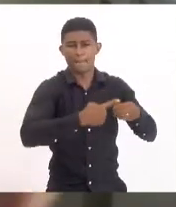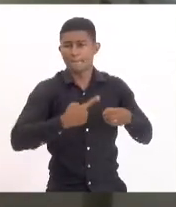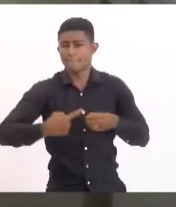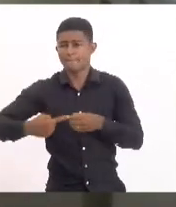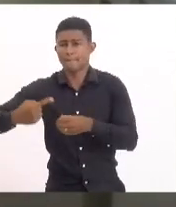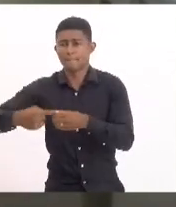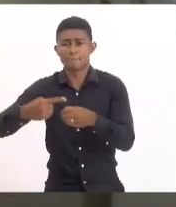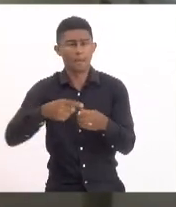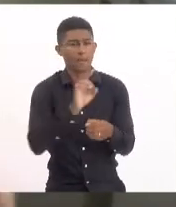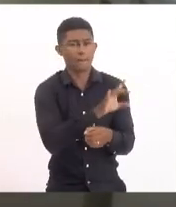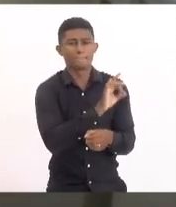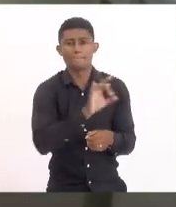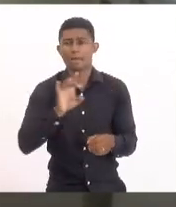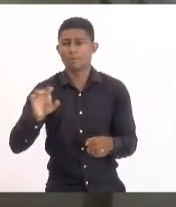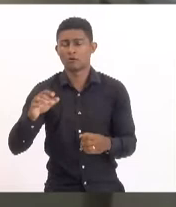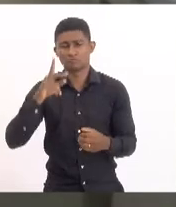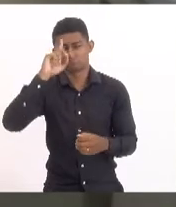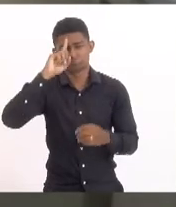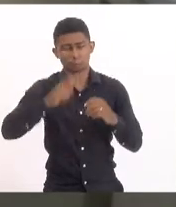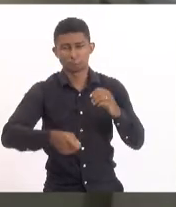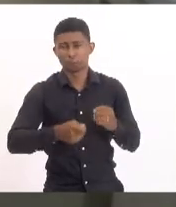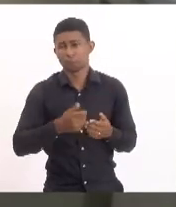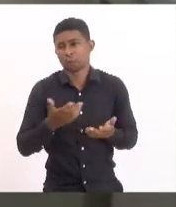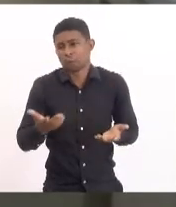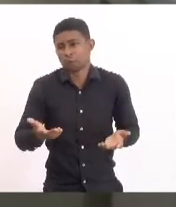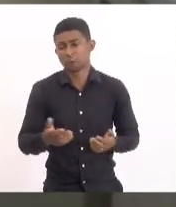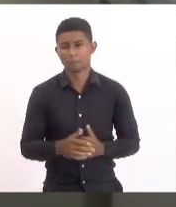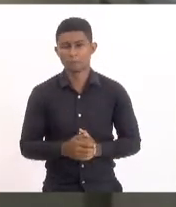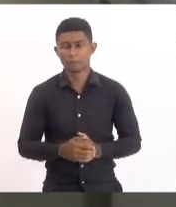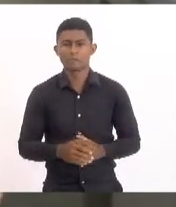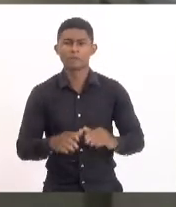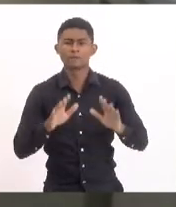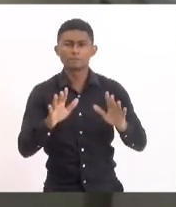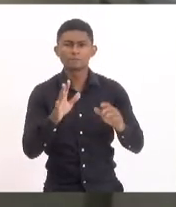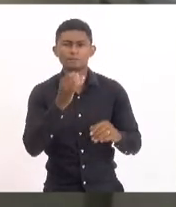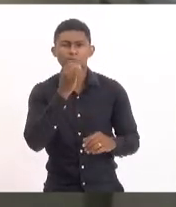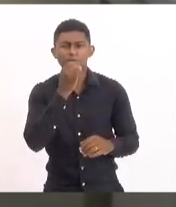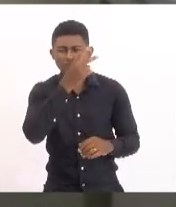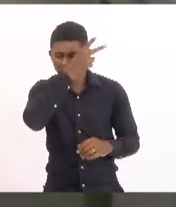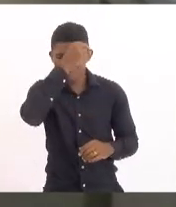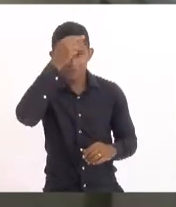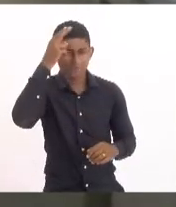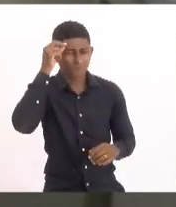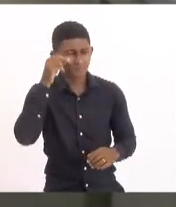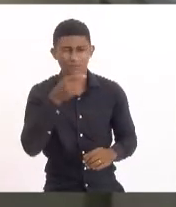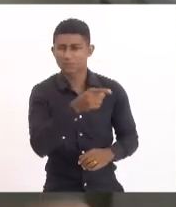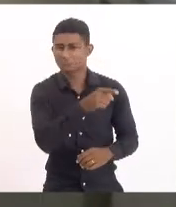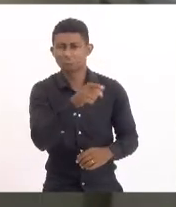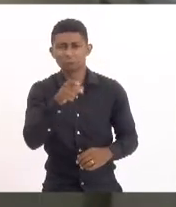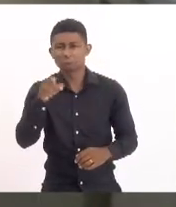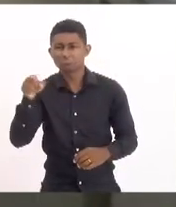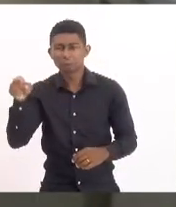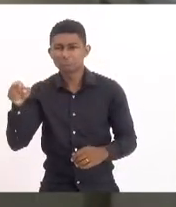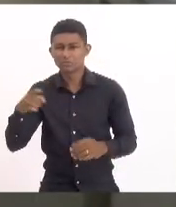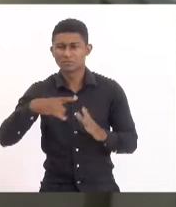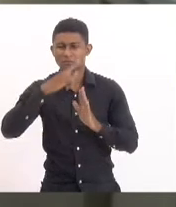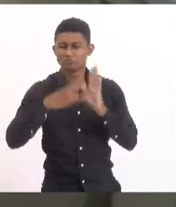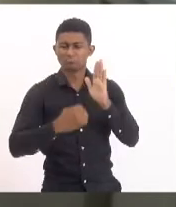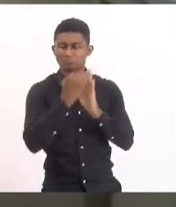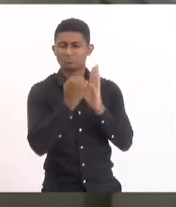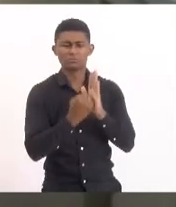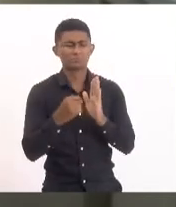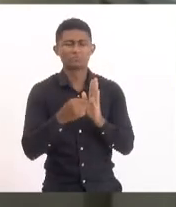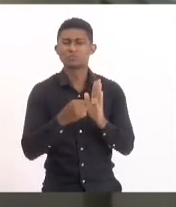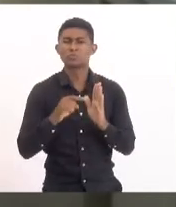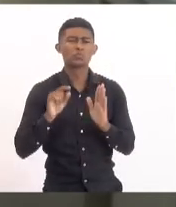que protocolos é esses que estão sendo editados pelas mesmas diversas prefeituras, já que eu não vi sobre esse tema